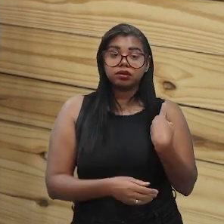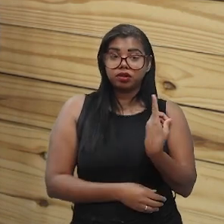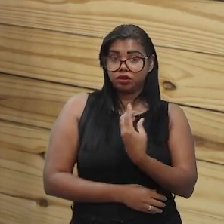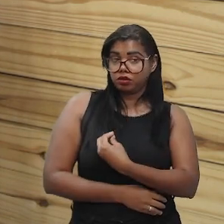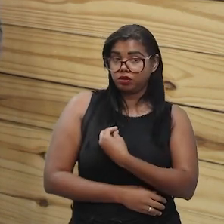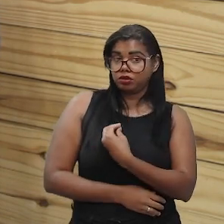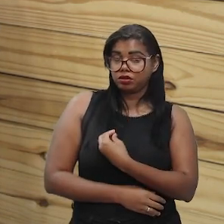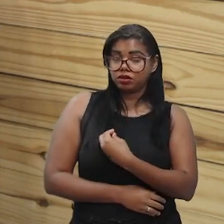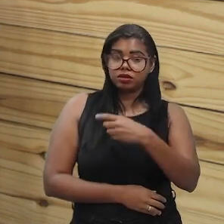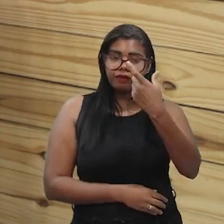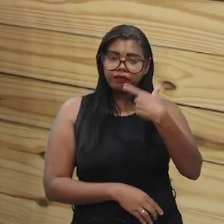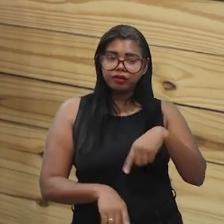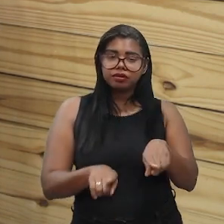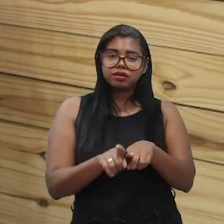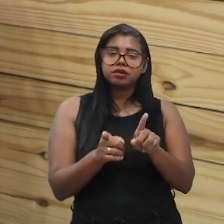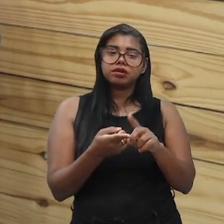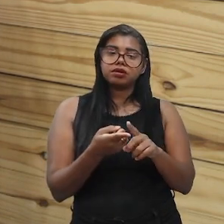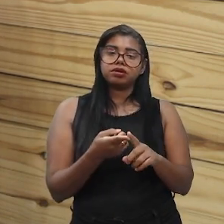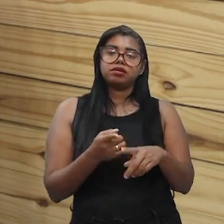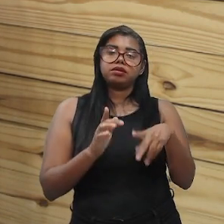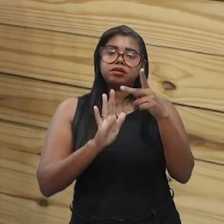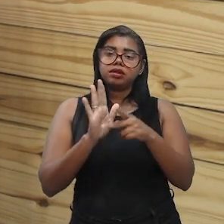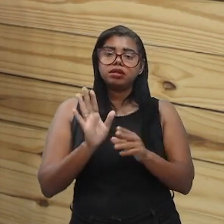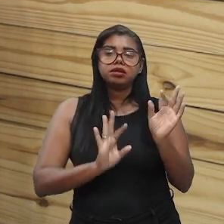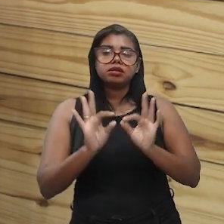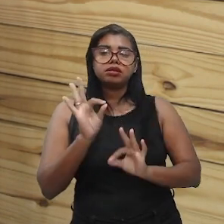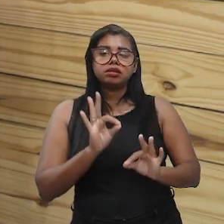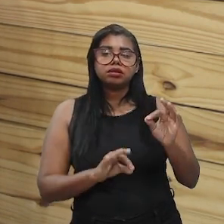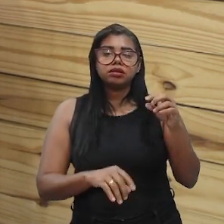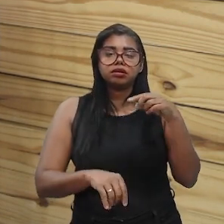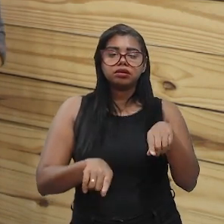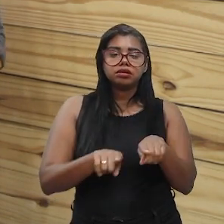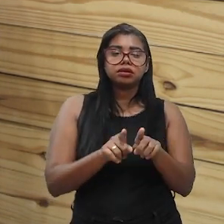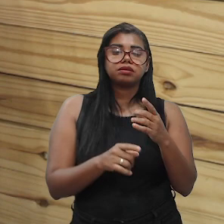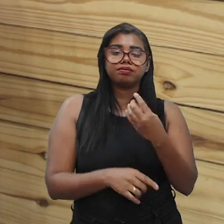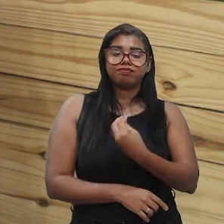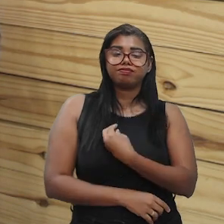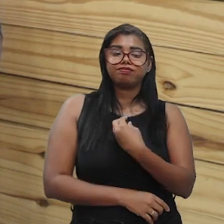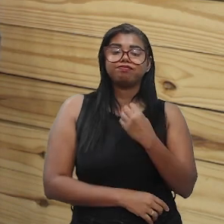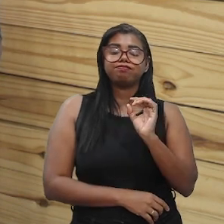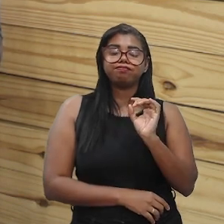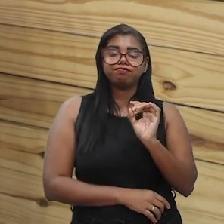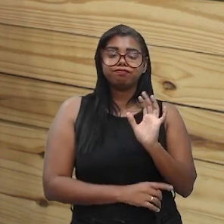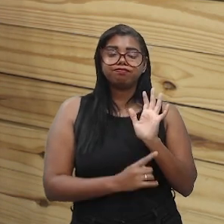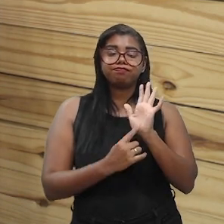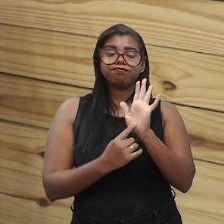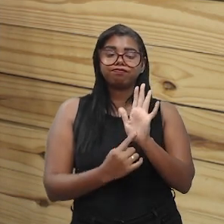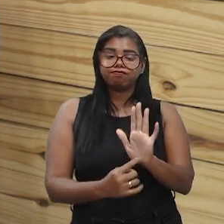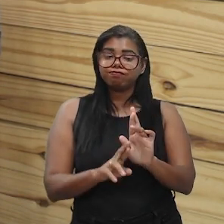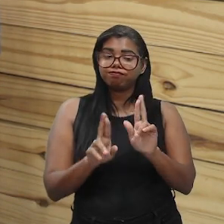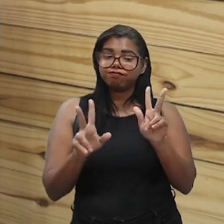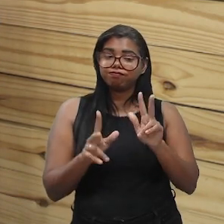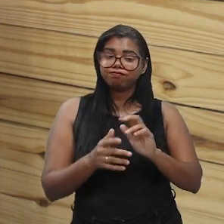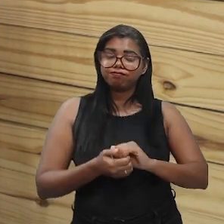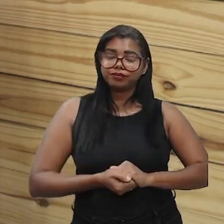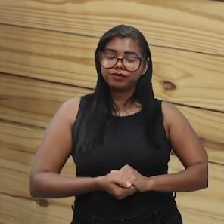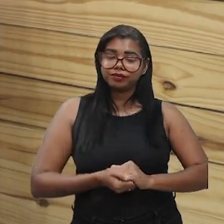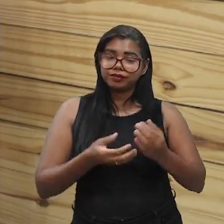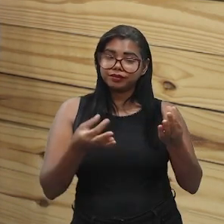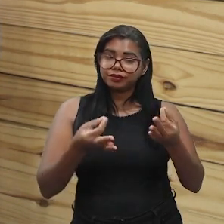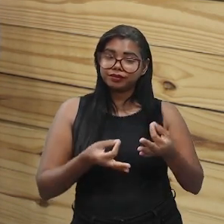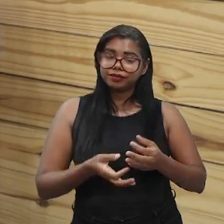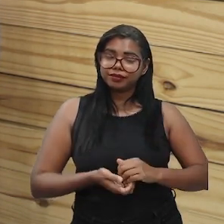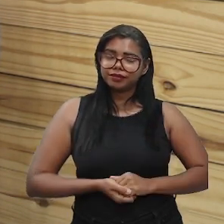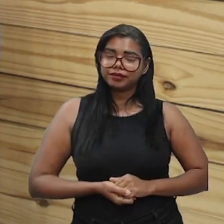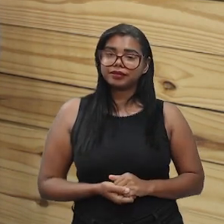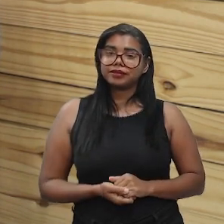vida pessoal. A gente planeja alguma coisa, estabelece uma meta, mas a vida por si só já nos mostra um outro rumo. Perfeita a sua